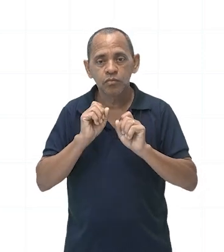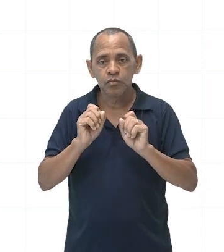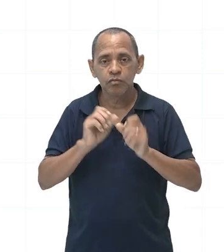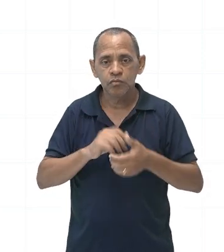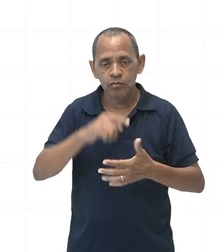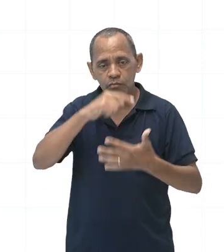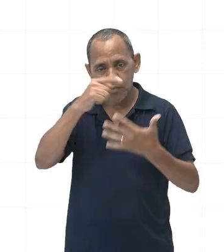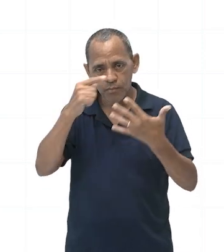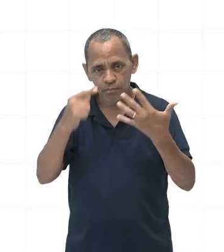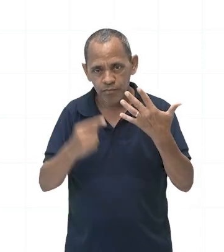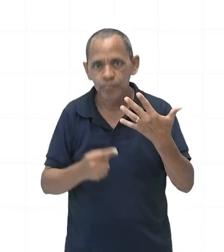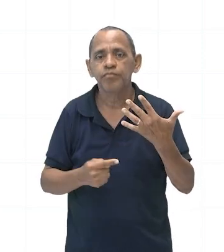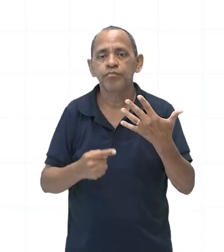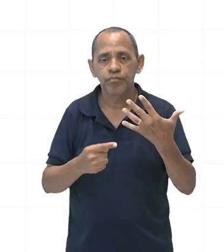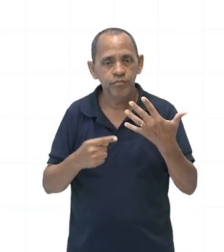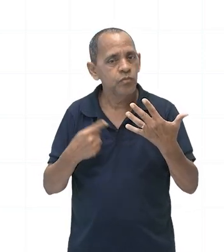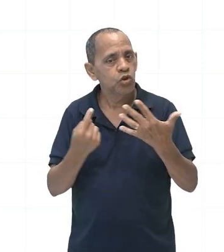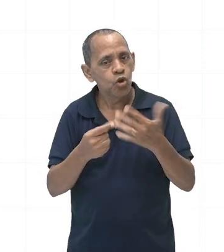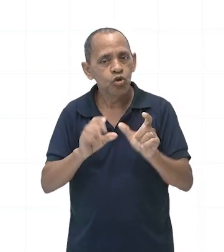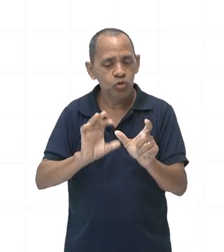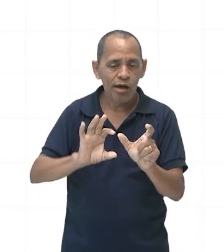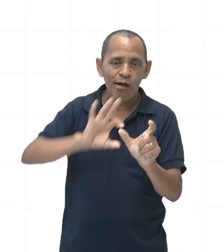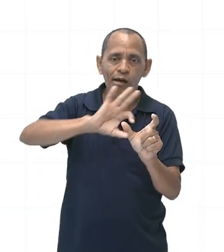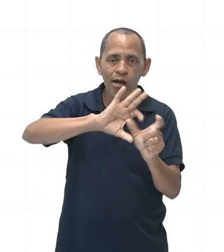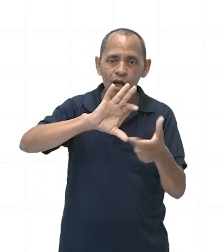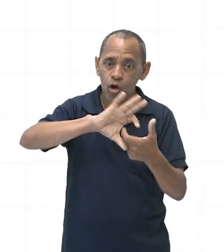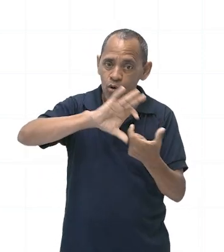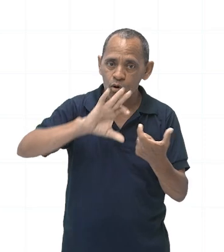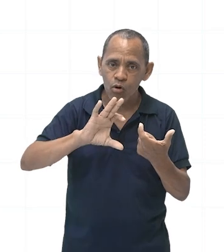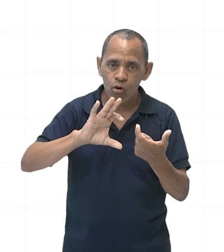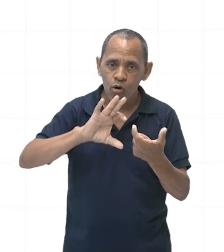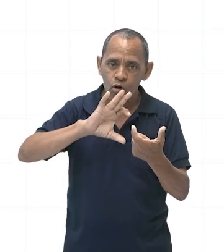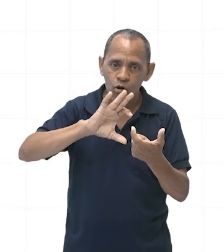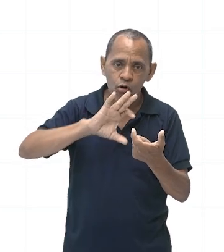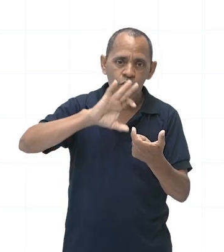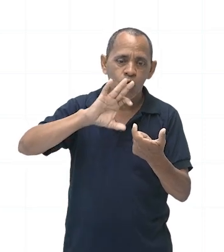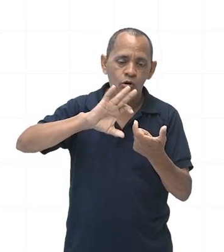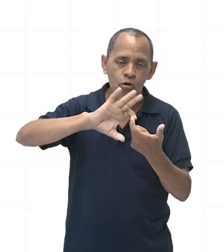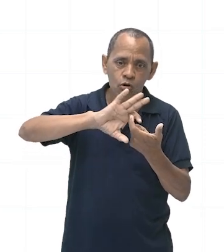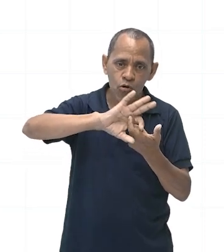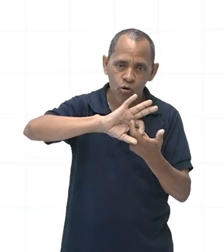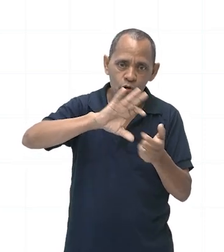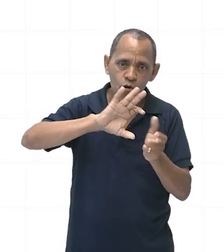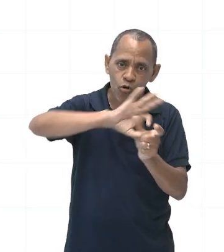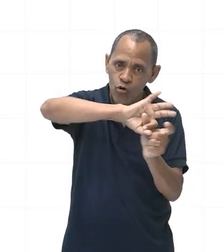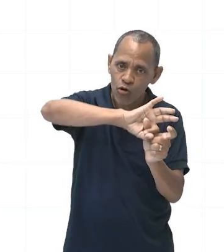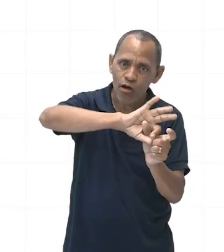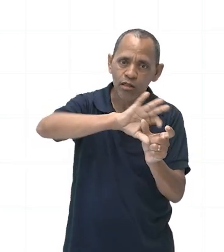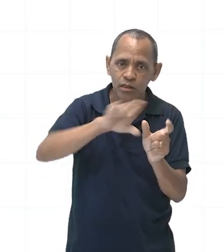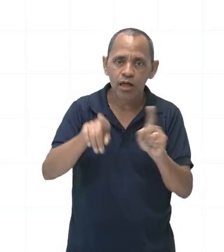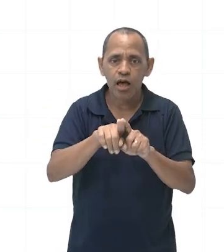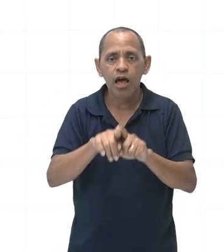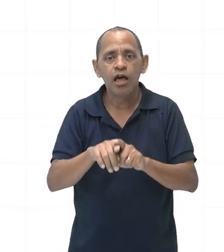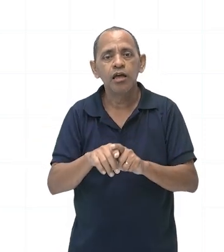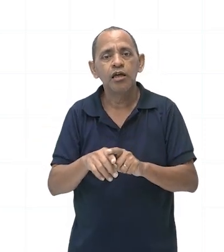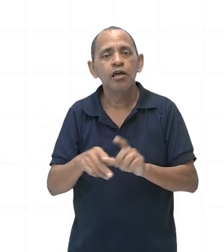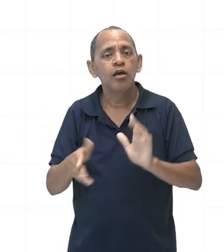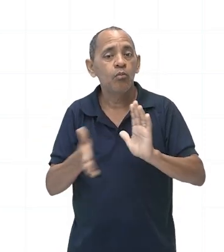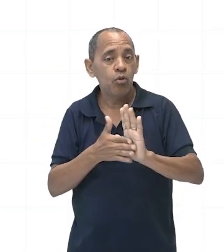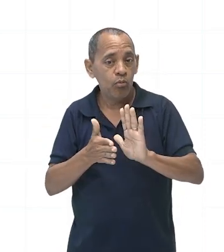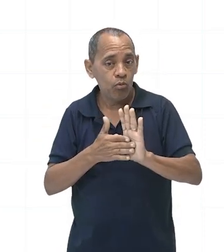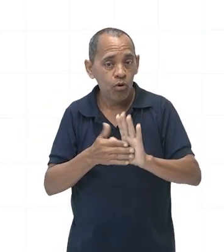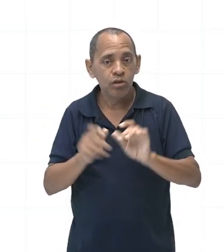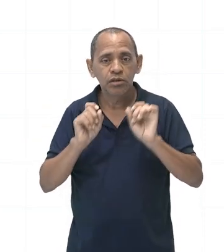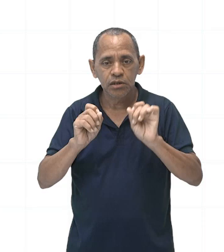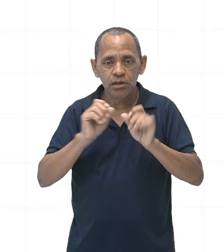à medida que, são as nossas conjunções que regem. Progredia à medida que se dedicava aos estudos. Mais